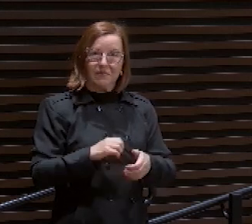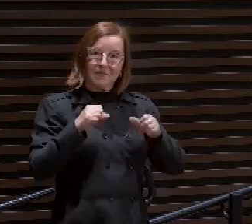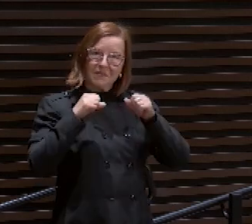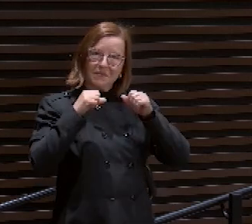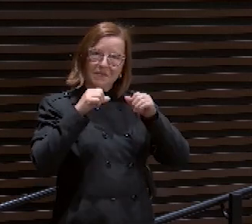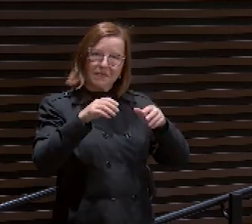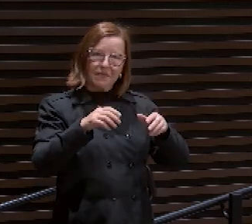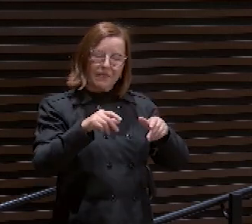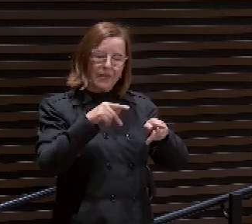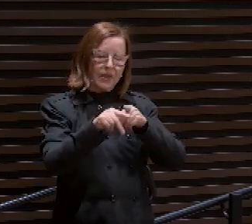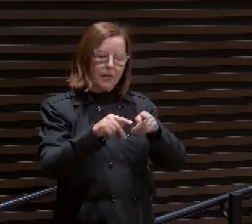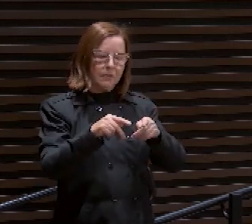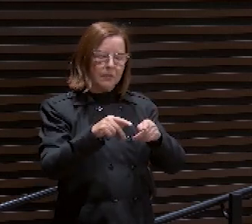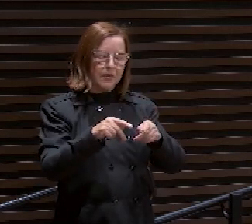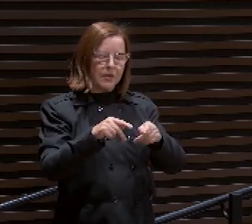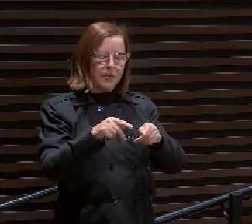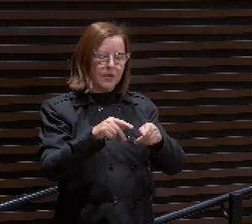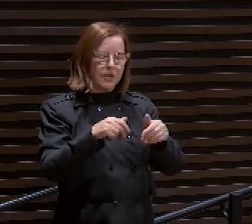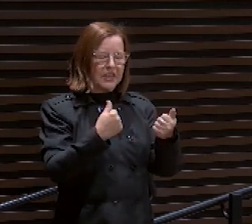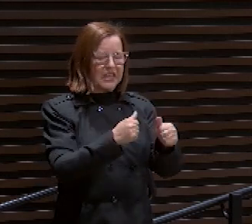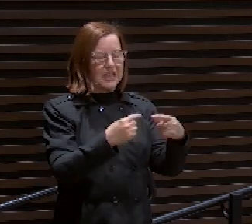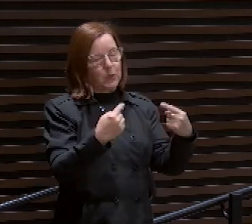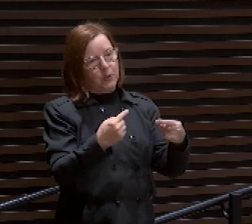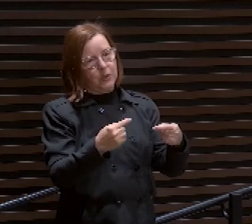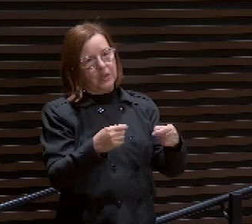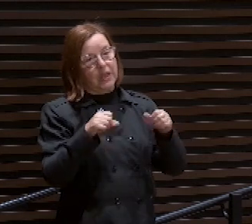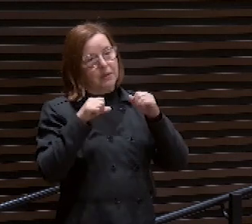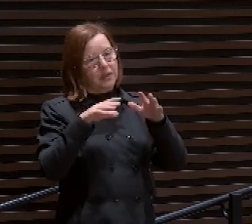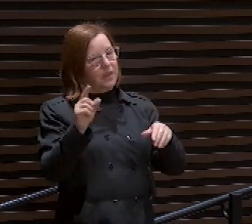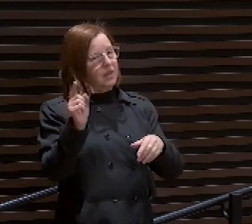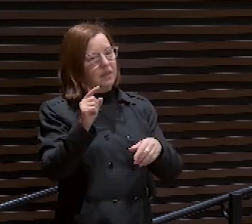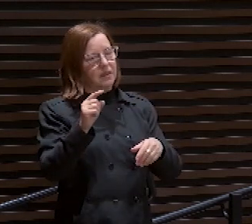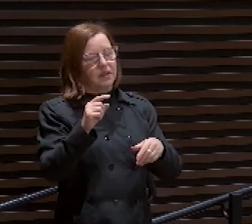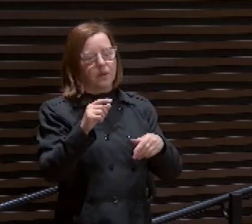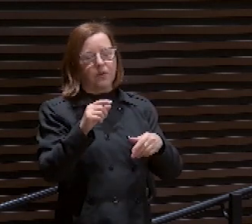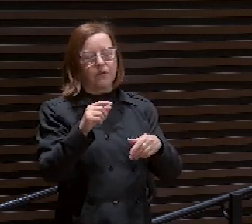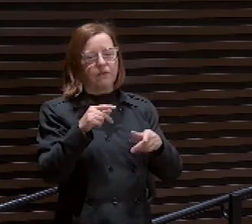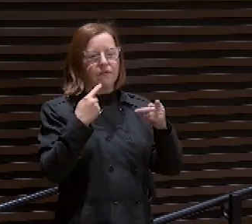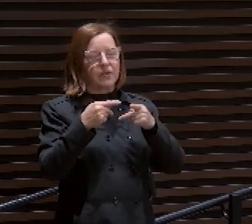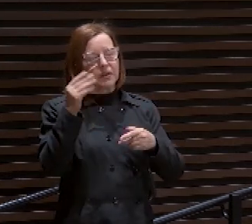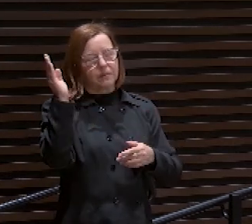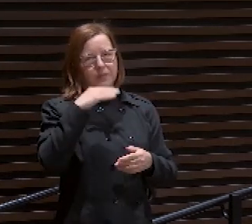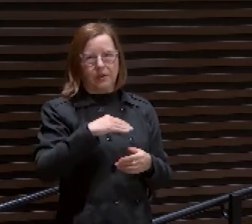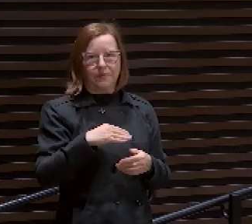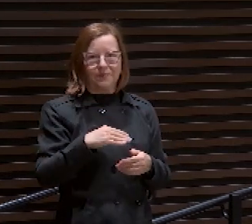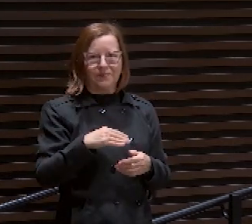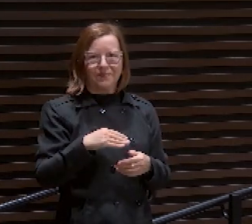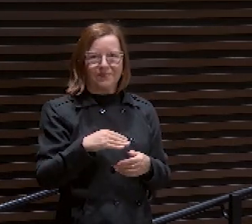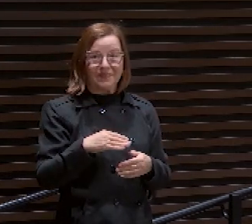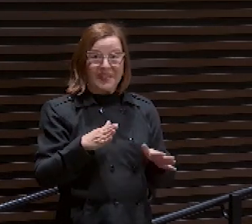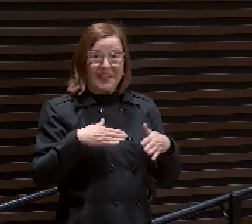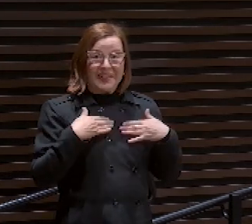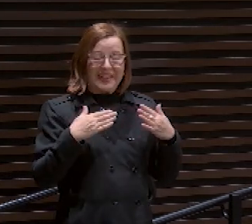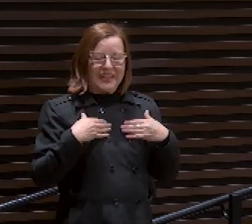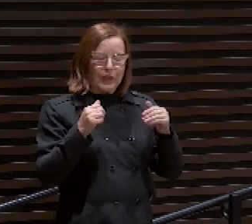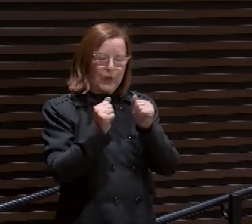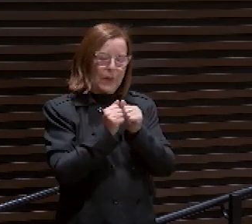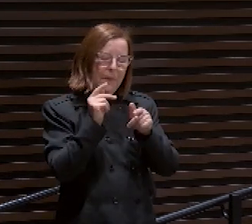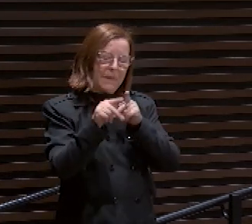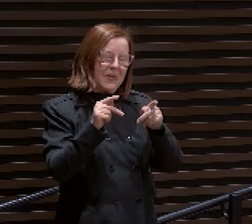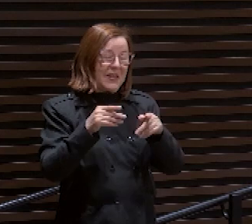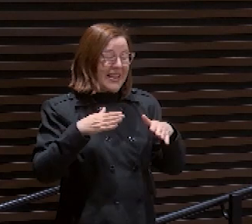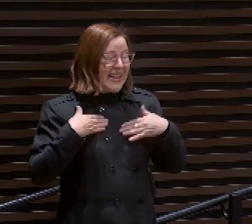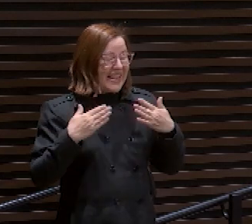Abençoai os que vos perseguem, abençoai e não amaldiçoeis. Alegrai-vos com os que se alegram,